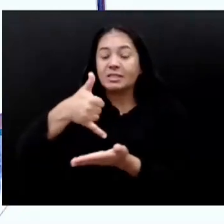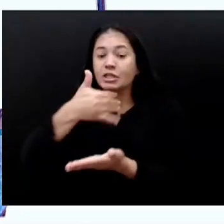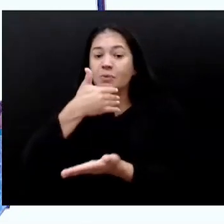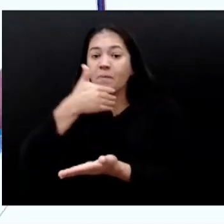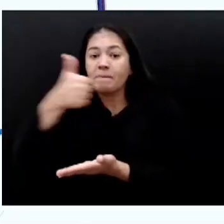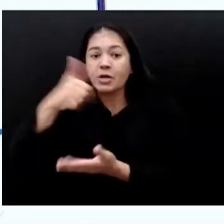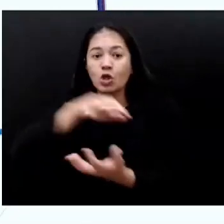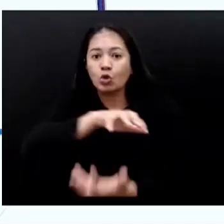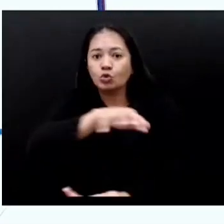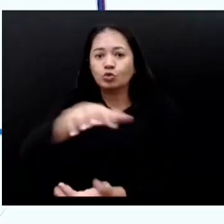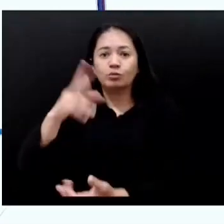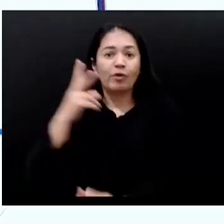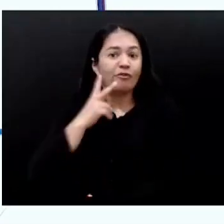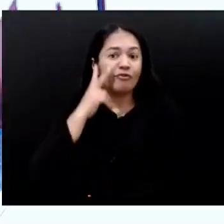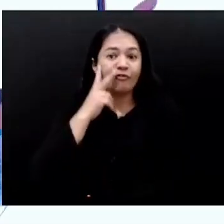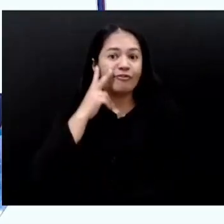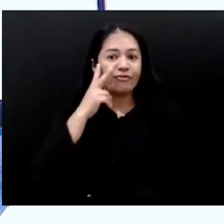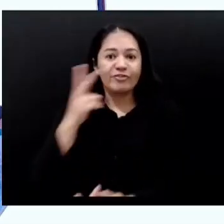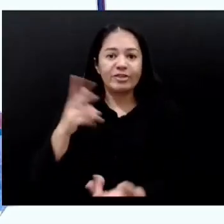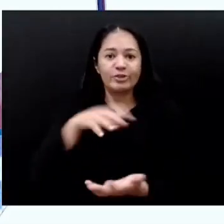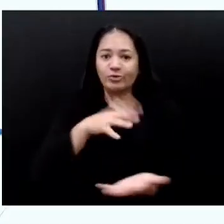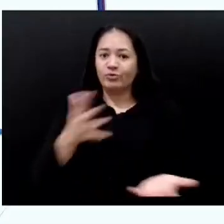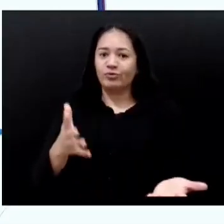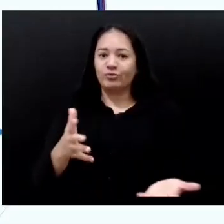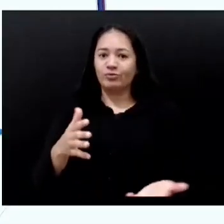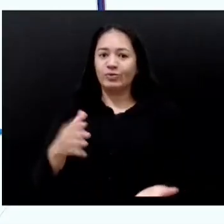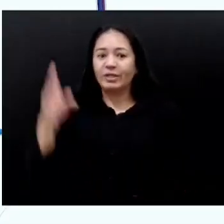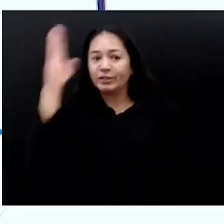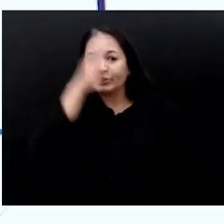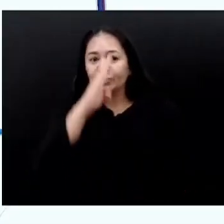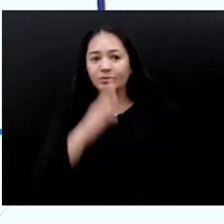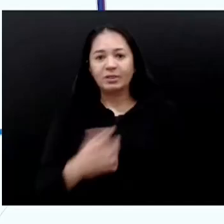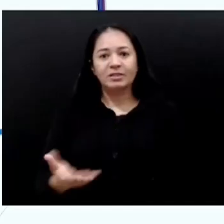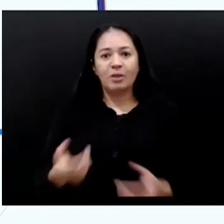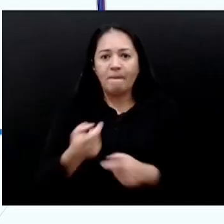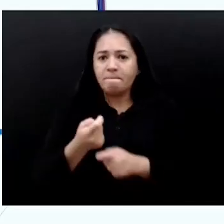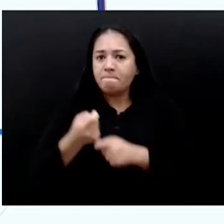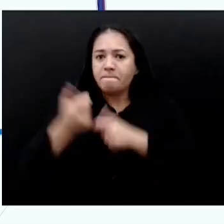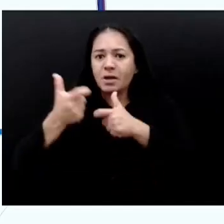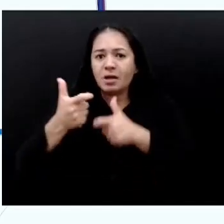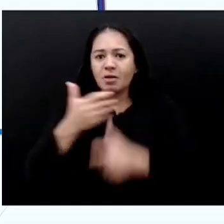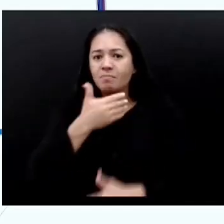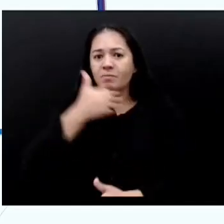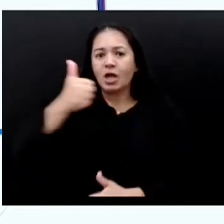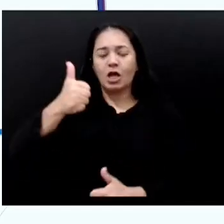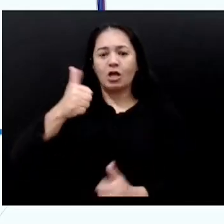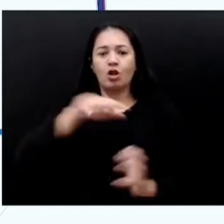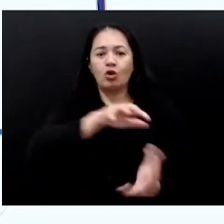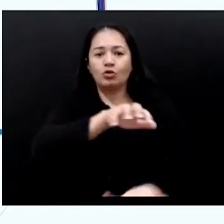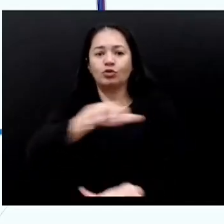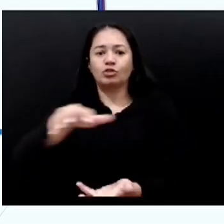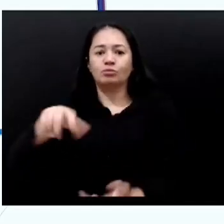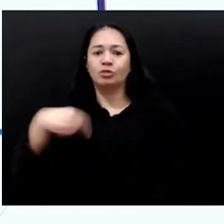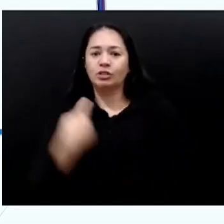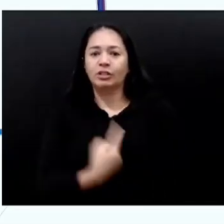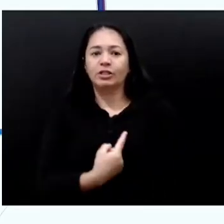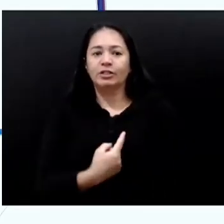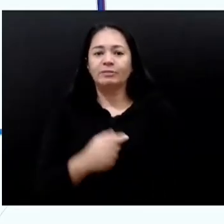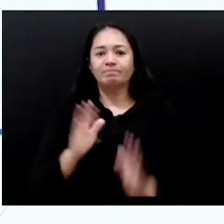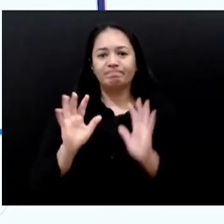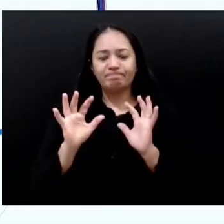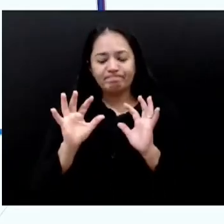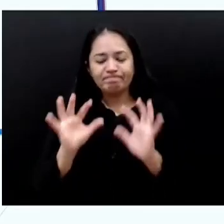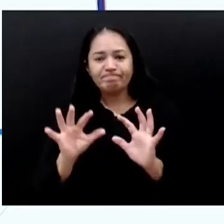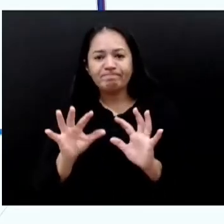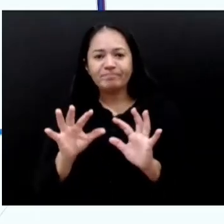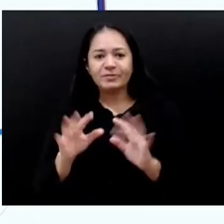região ganhando como o melhor vinho do mundo, espumantes ganhando como o melhor espumantes do mundo. E a gente tem esse, que a gente chama de complexo